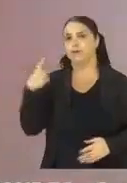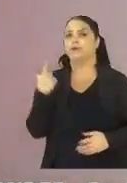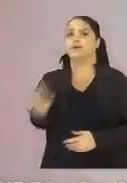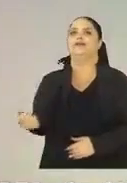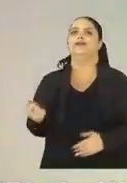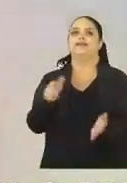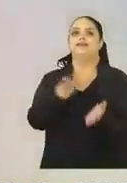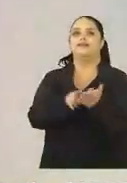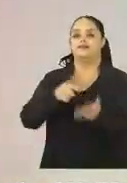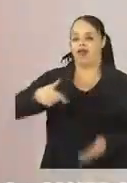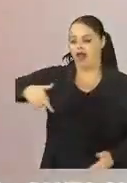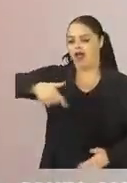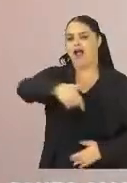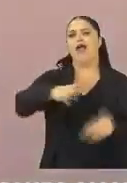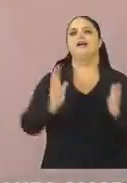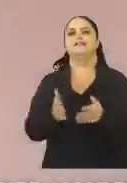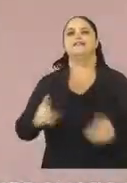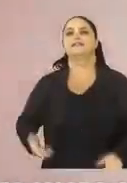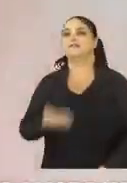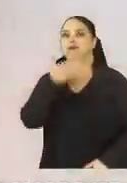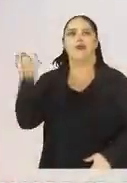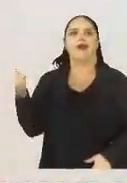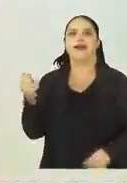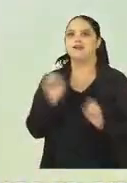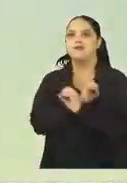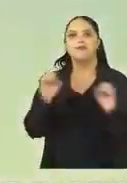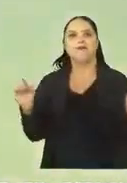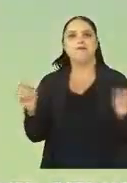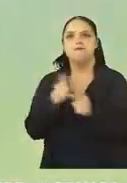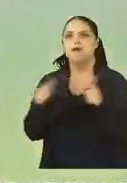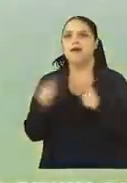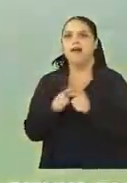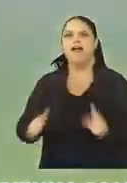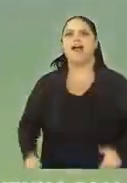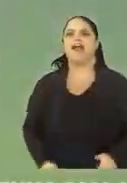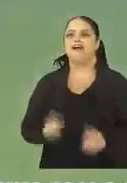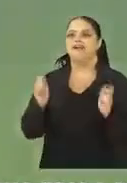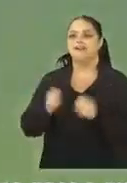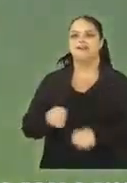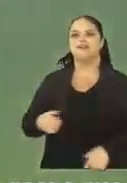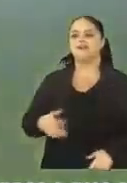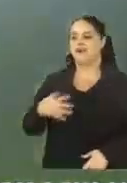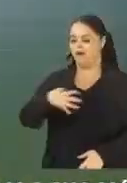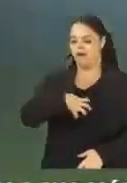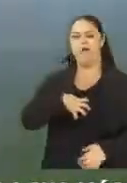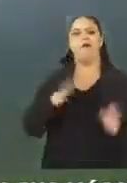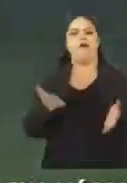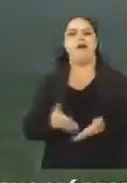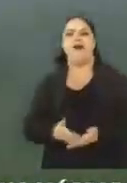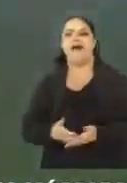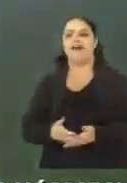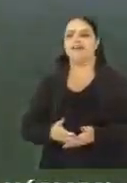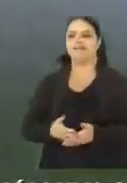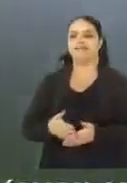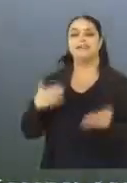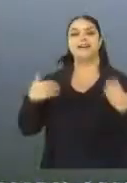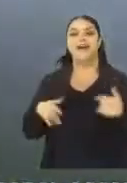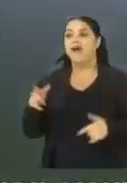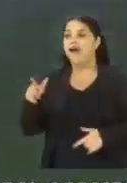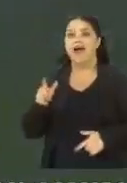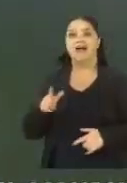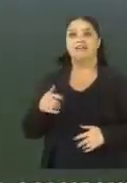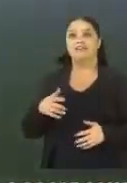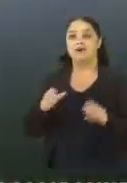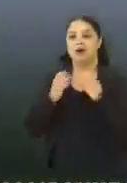hospital andando eu esperei não tenho sequela nenhuma como você pode ver tô aqui na Bahia no meio do mato